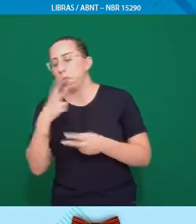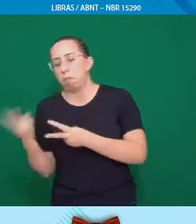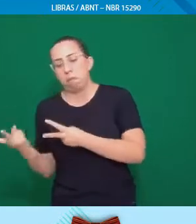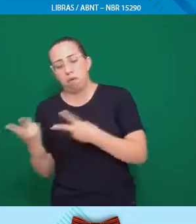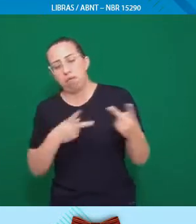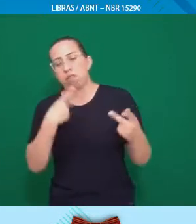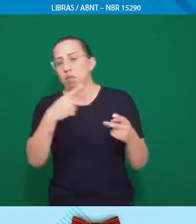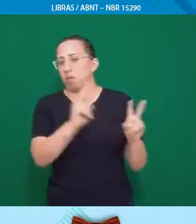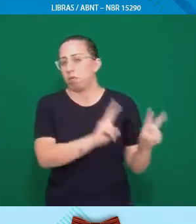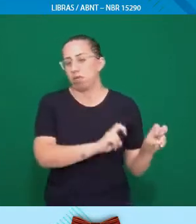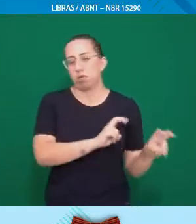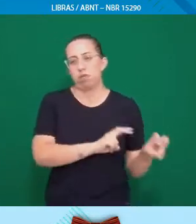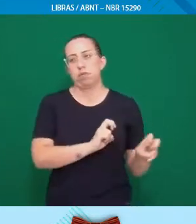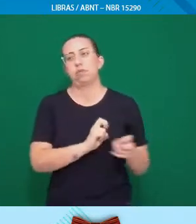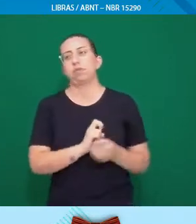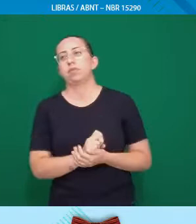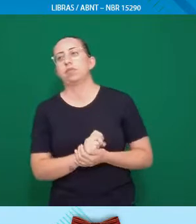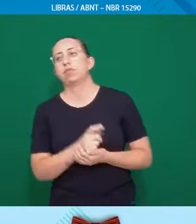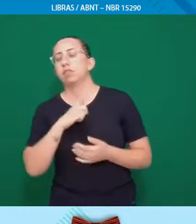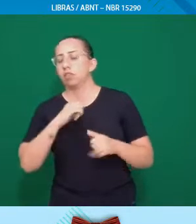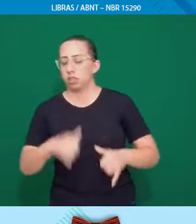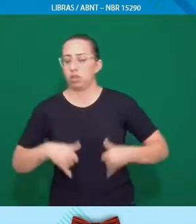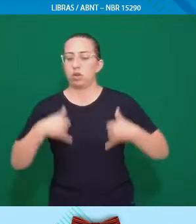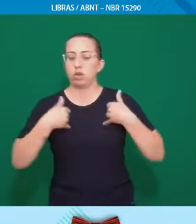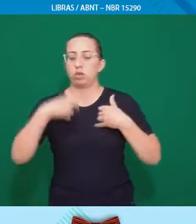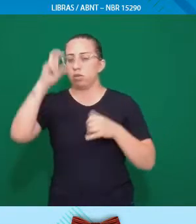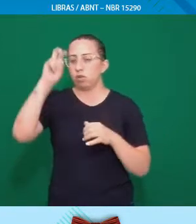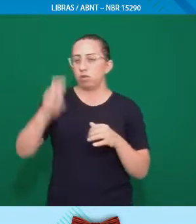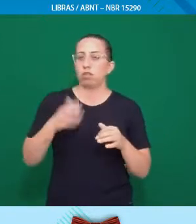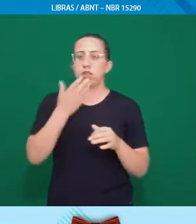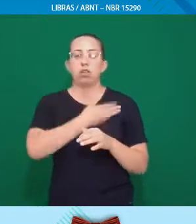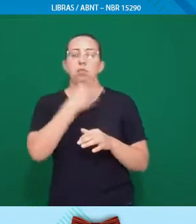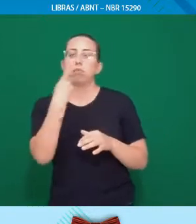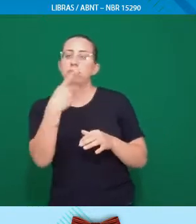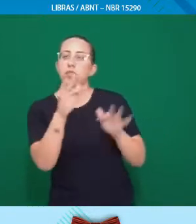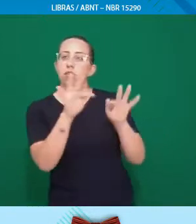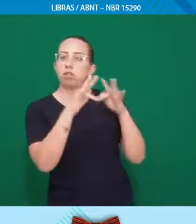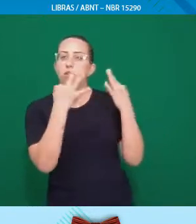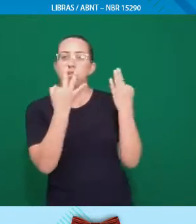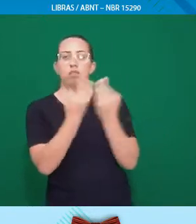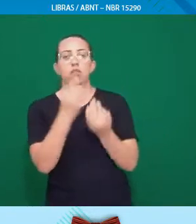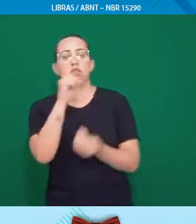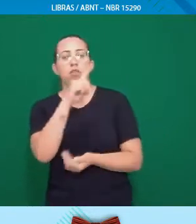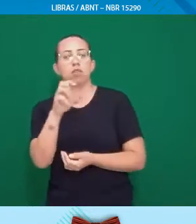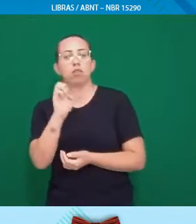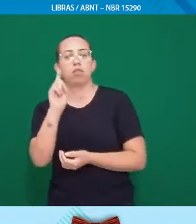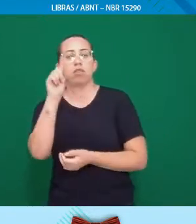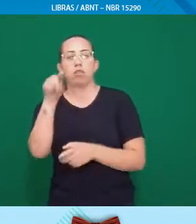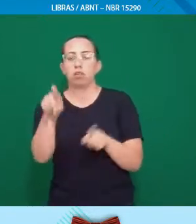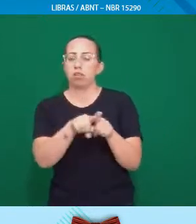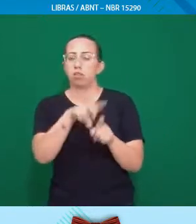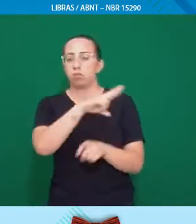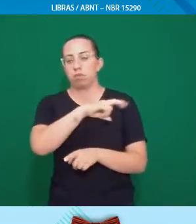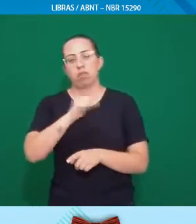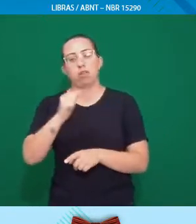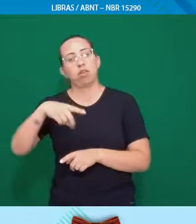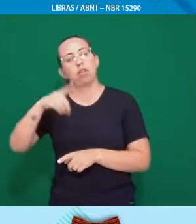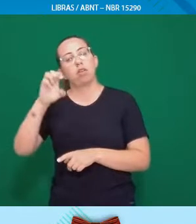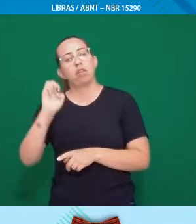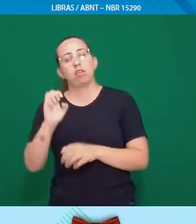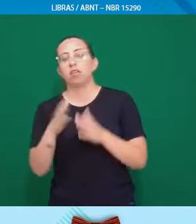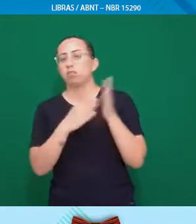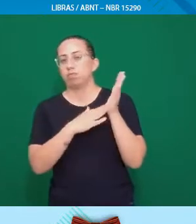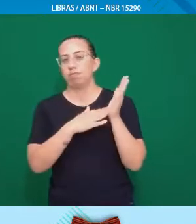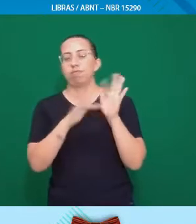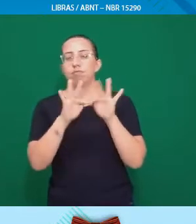e eu tenho orgulho esse amigo ainda tua família né do saudoso Zeca o Xande Bastião